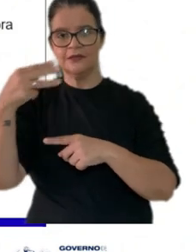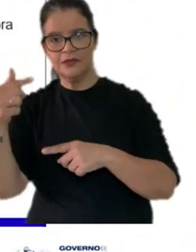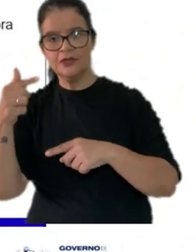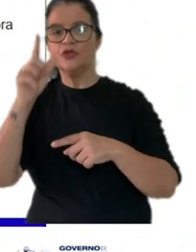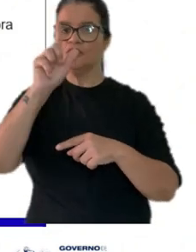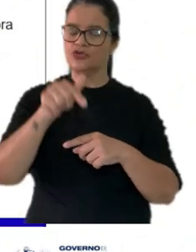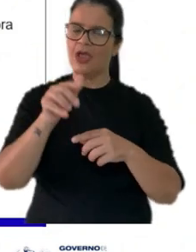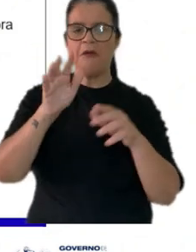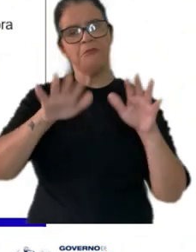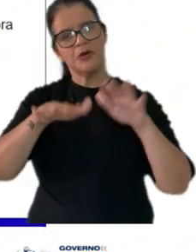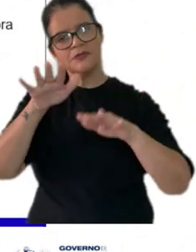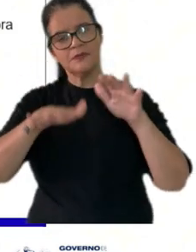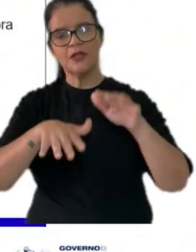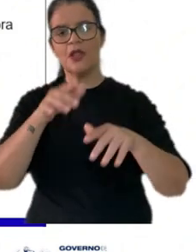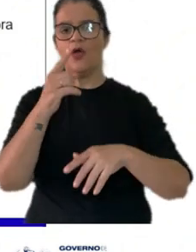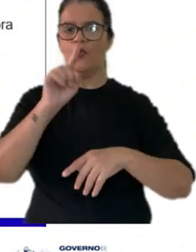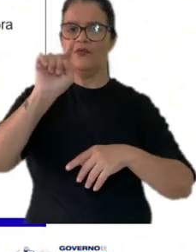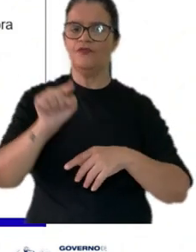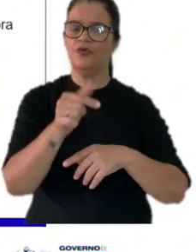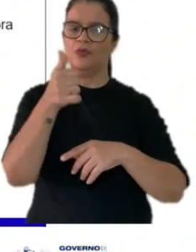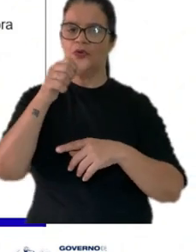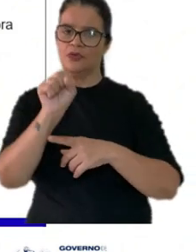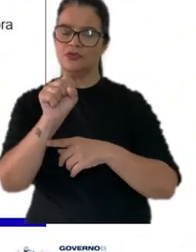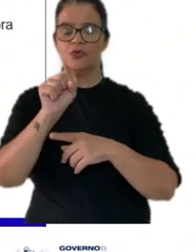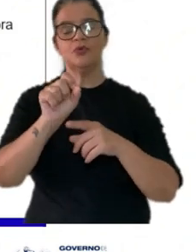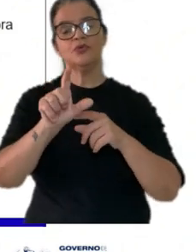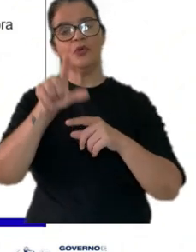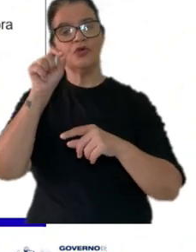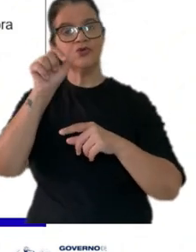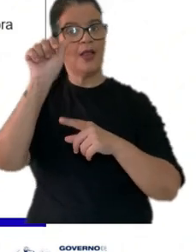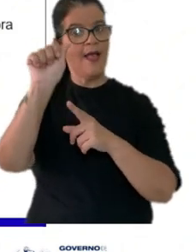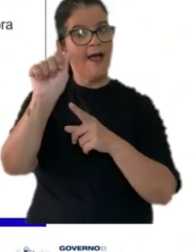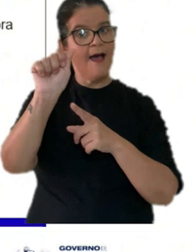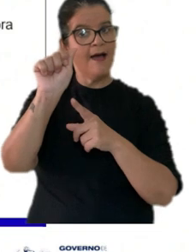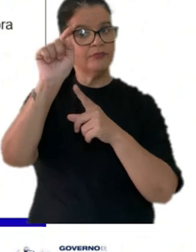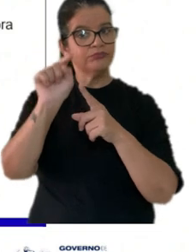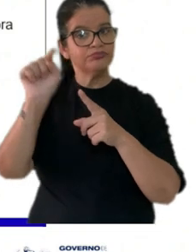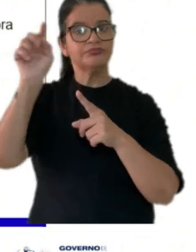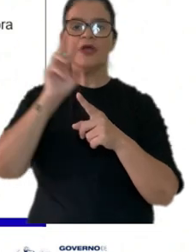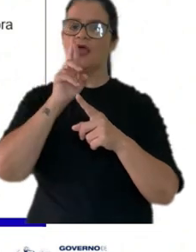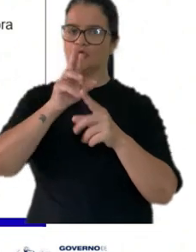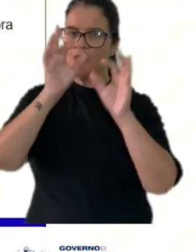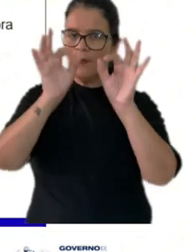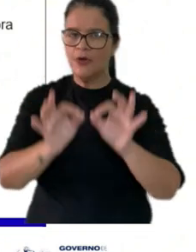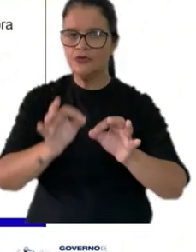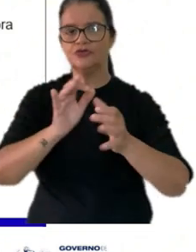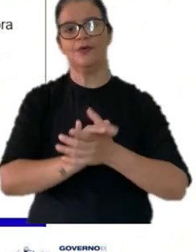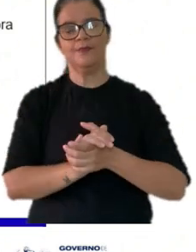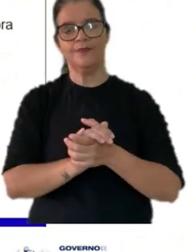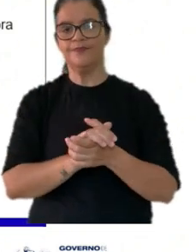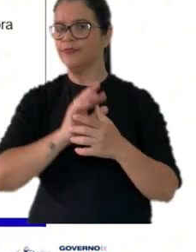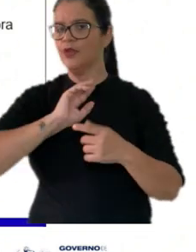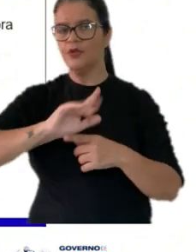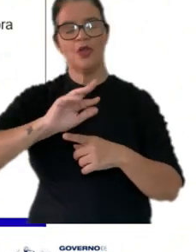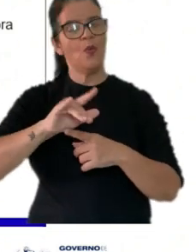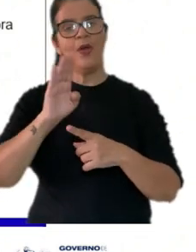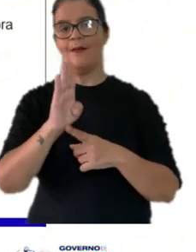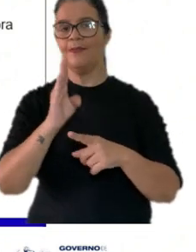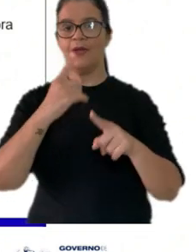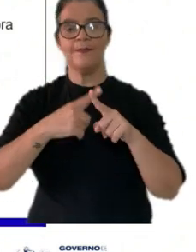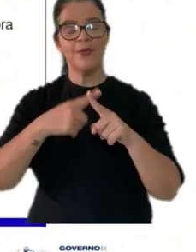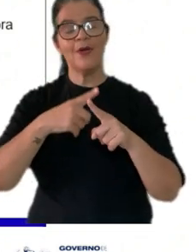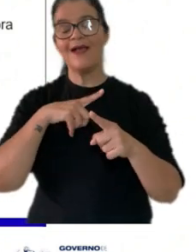aproximadamente 1,18 alternativa A como resposta correta ela não é a letra B porque essa